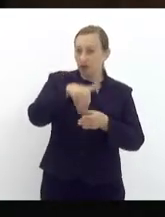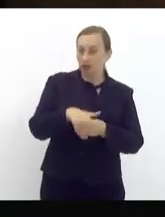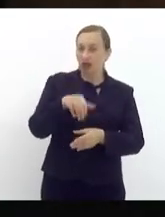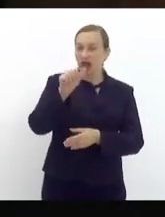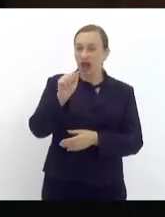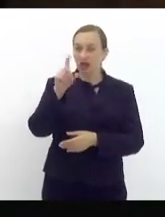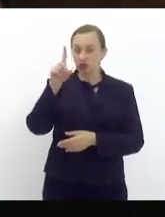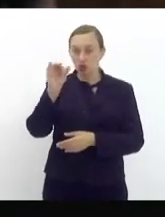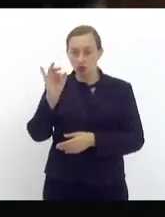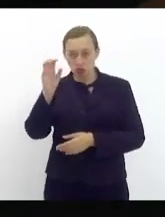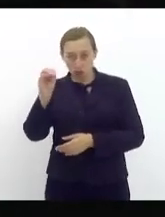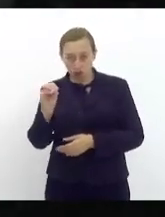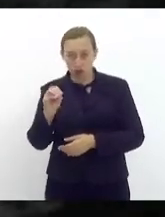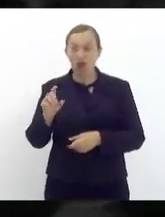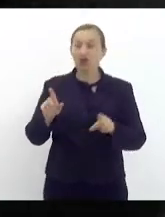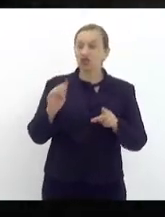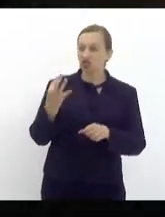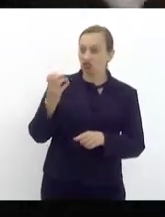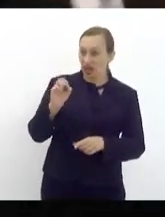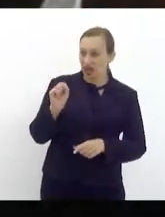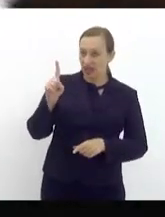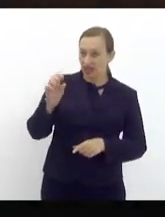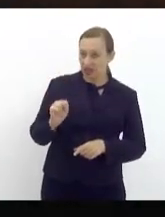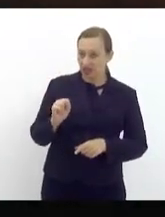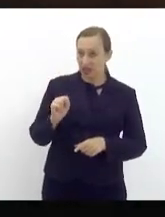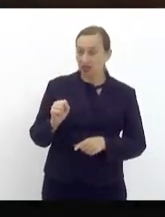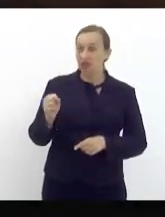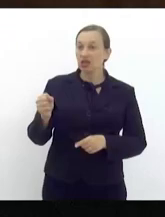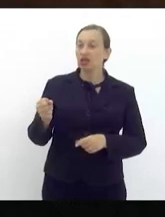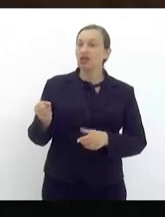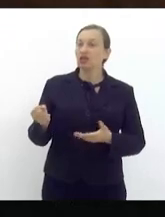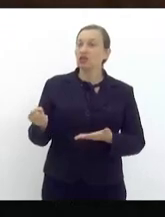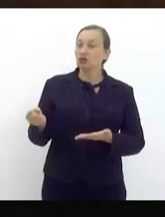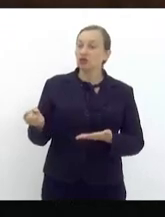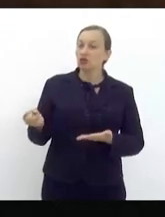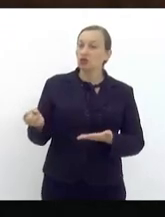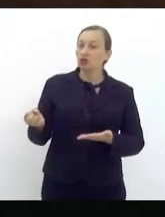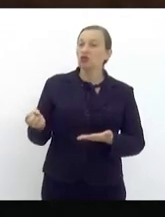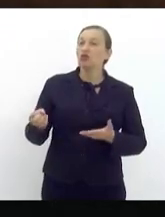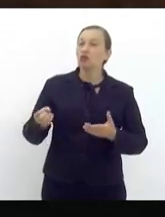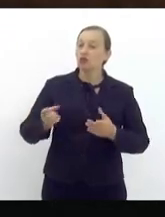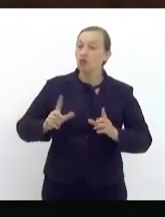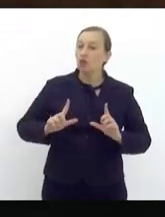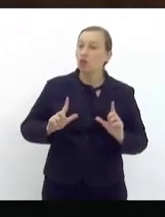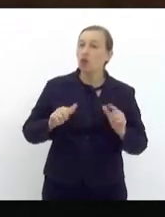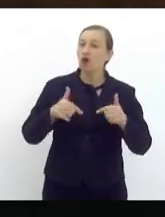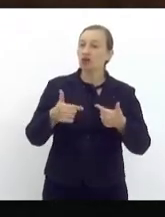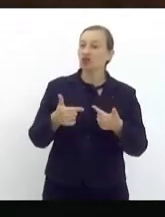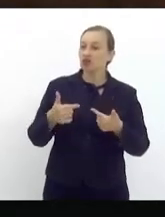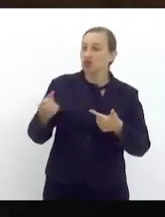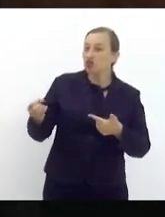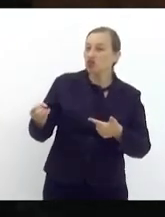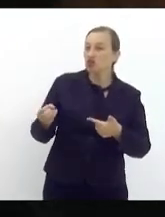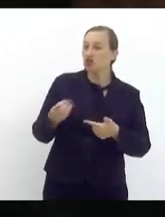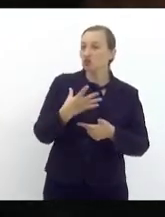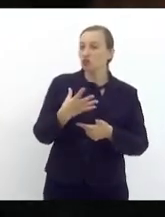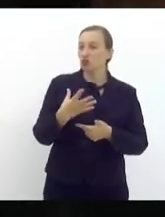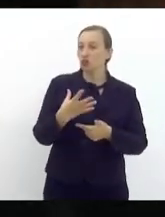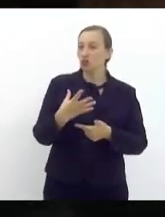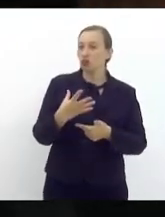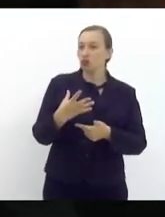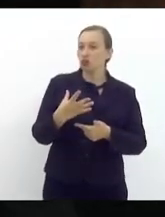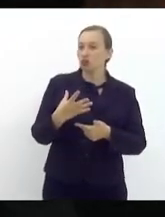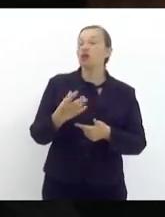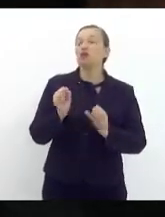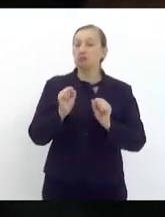Adolfo e votar no Charles significa dar gás novo. Vou votar favoravelmente no nome dos dois, para dar gás novo à Getransp, para que ela